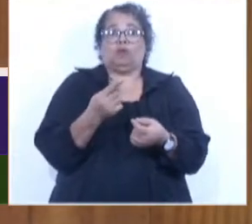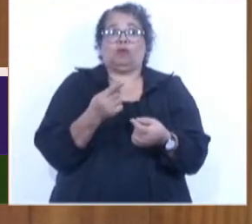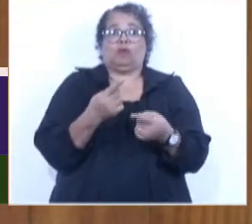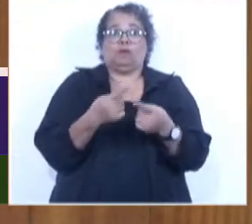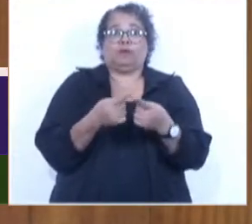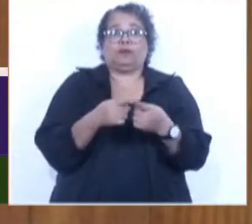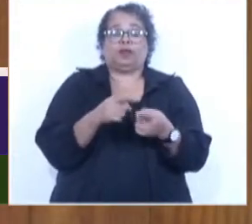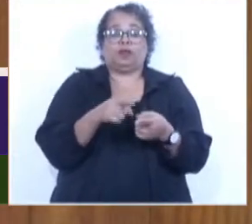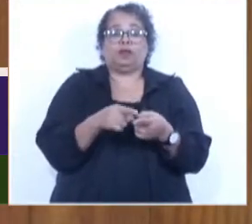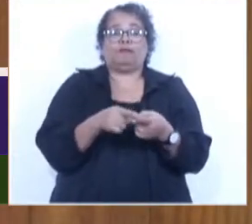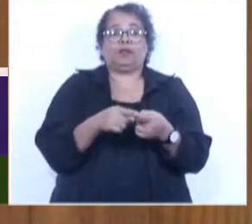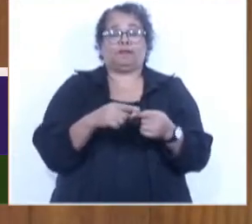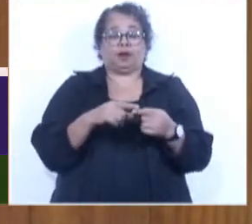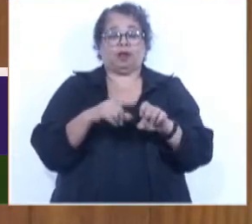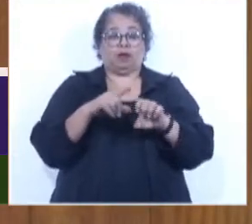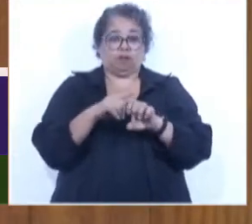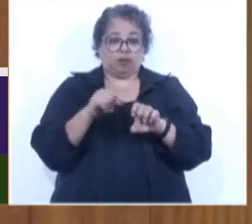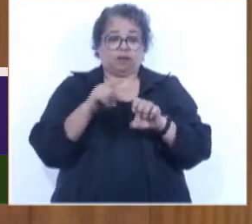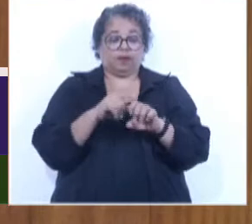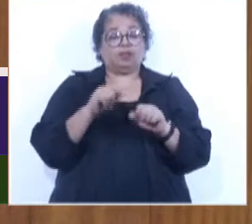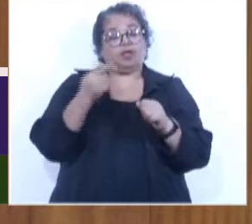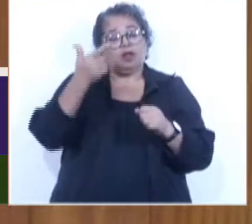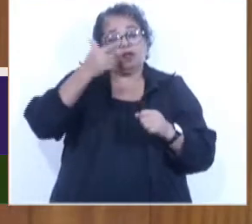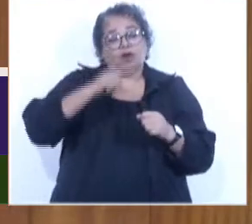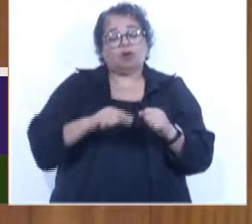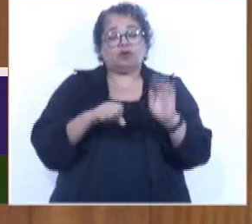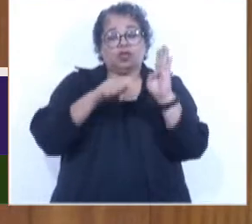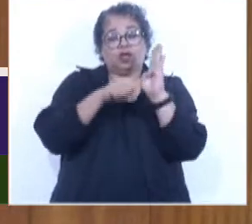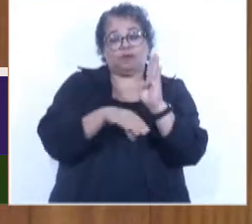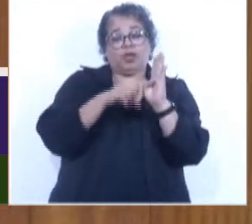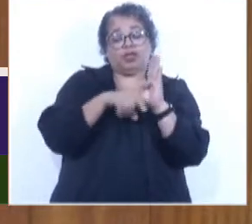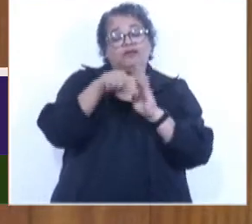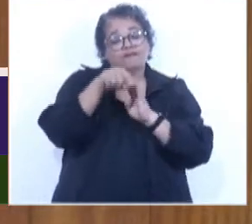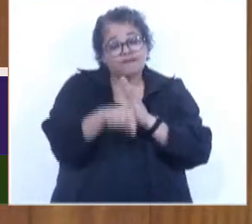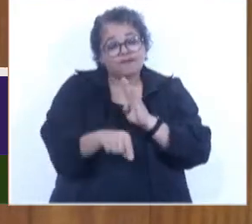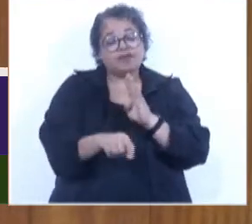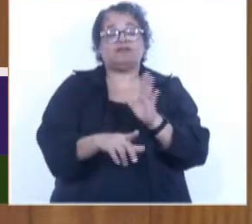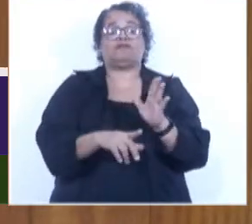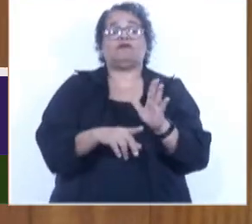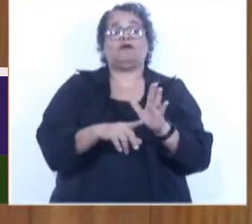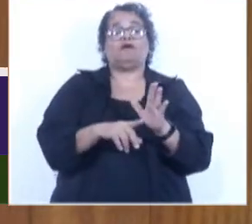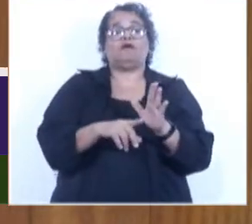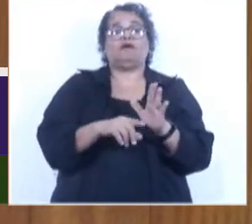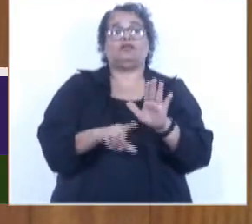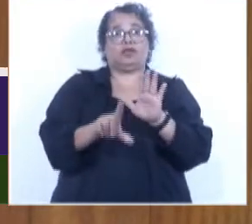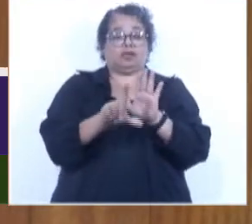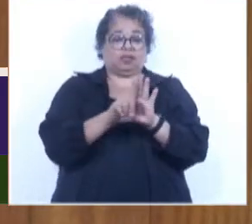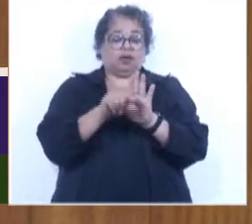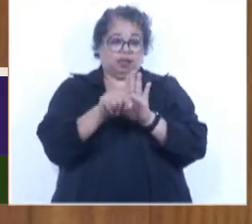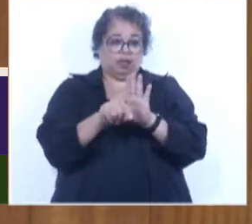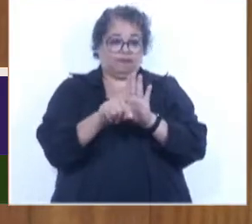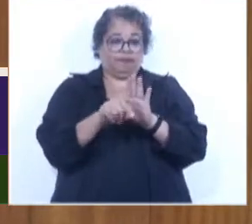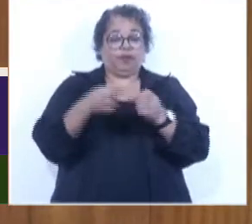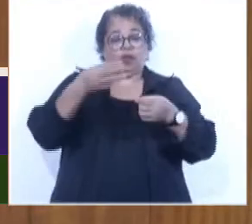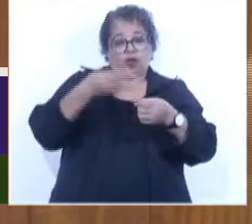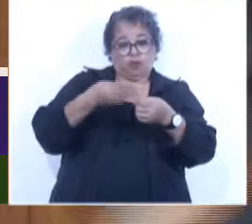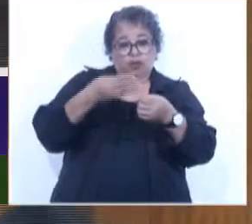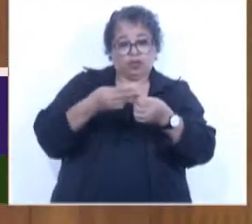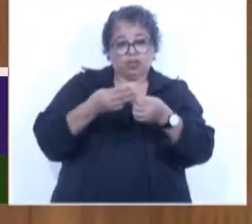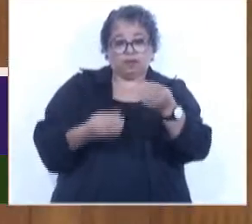micro empresário seja beneficiado por essa legislação e o município quando implementar a tarifa zero